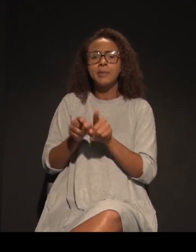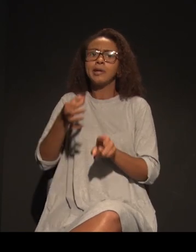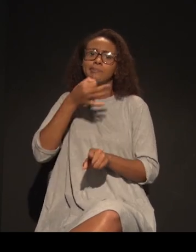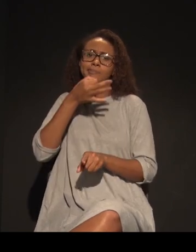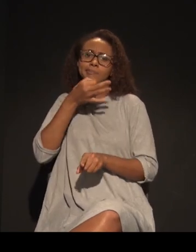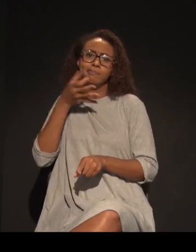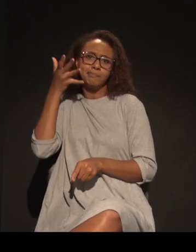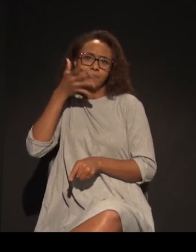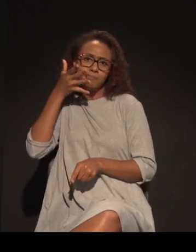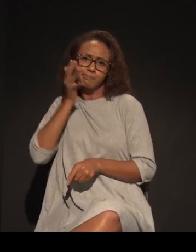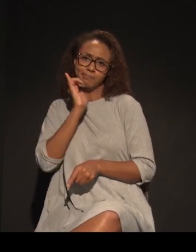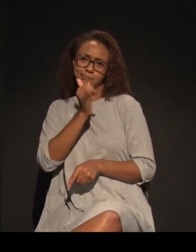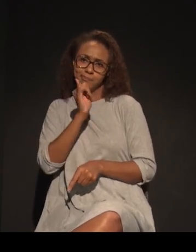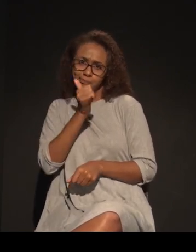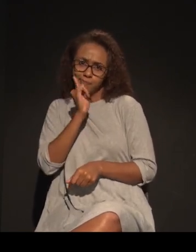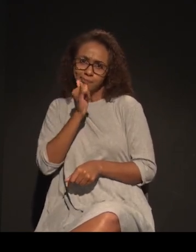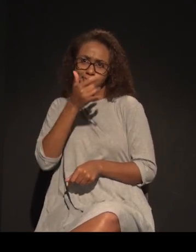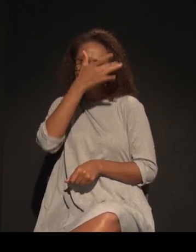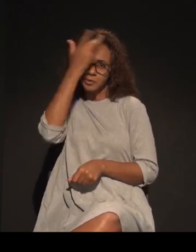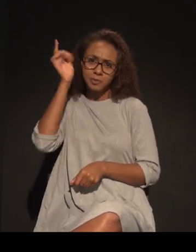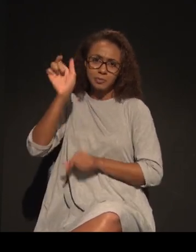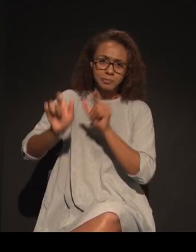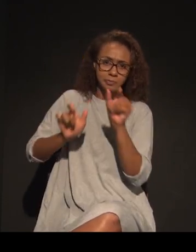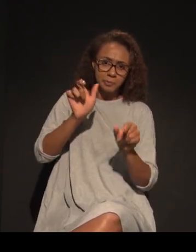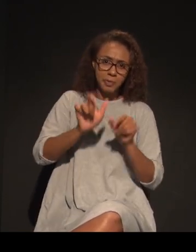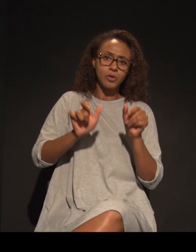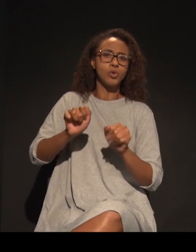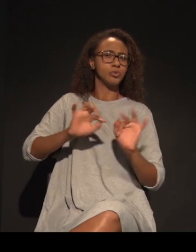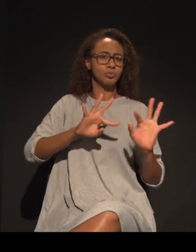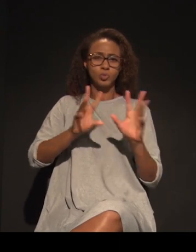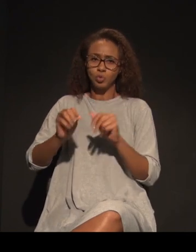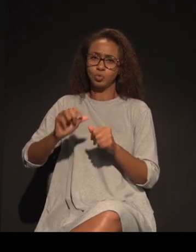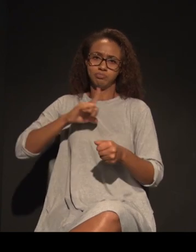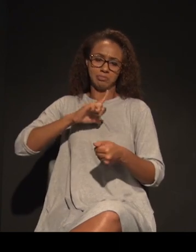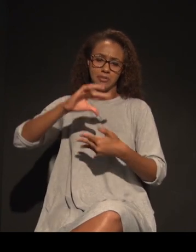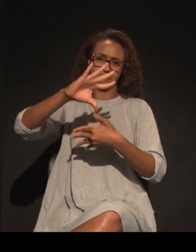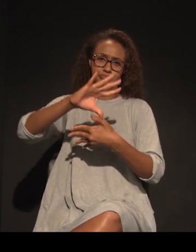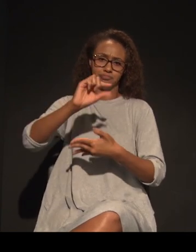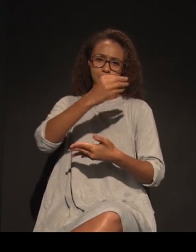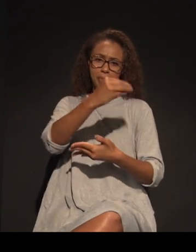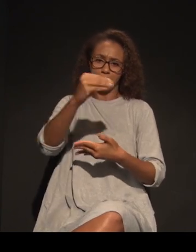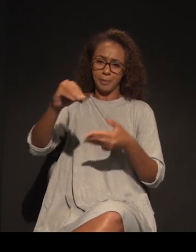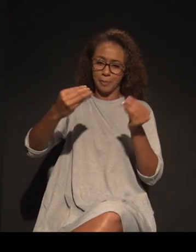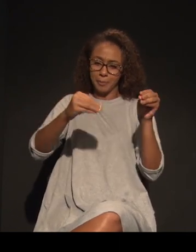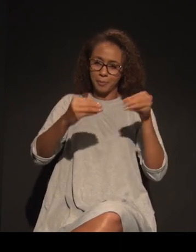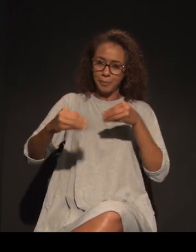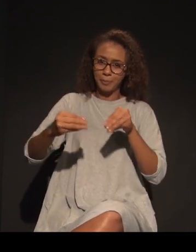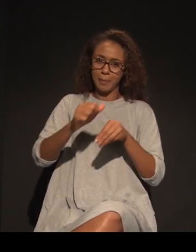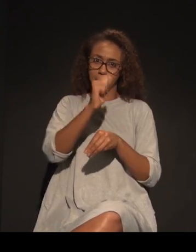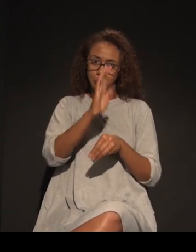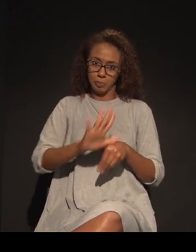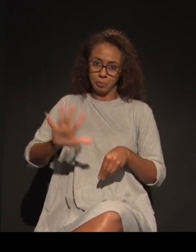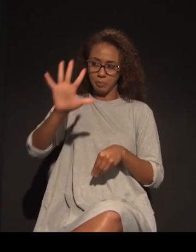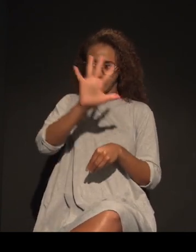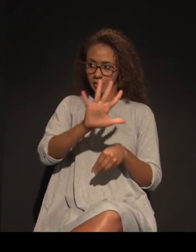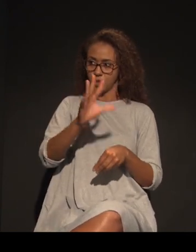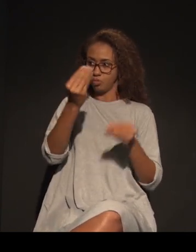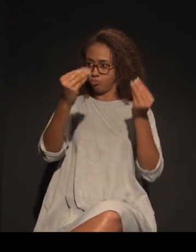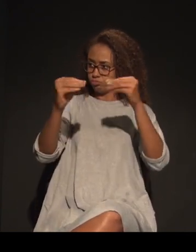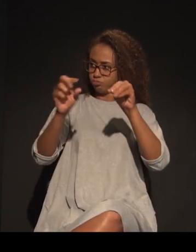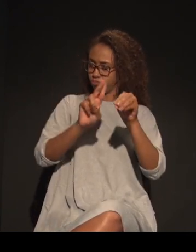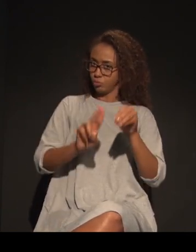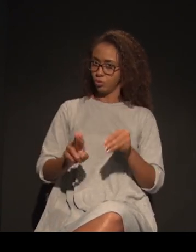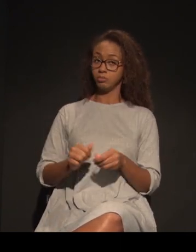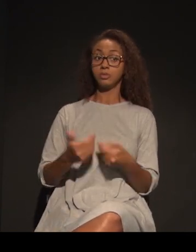mundo é ali na naquele mapeamento então o do meia conca jato porque até surpreso